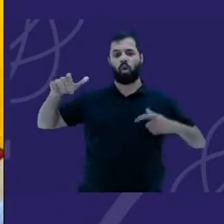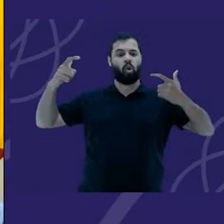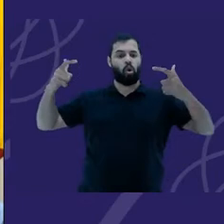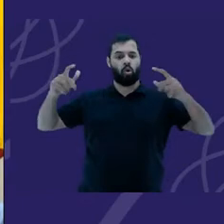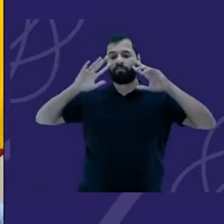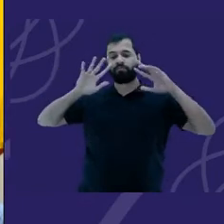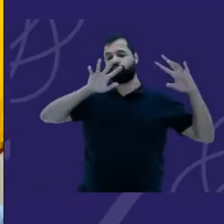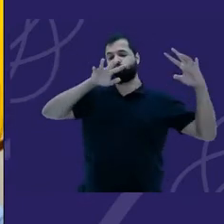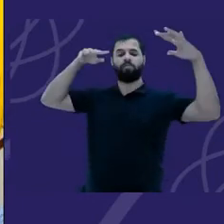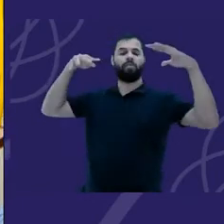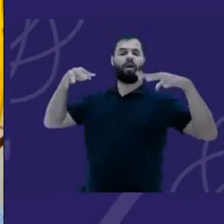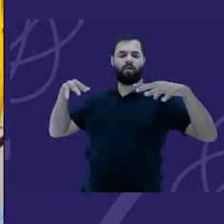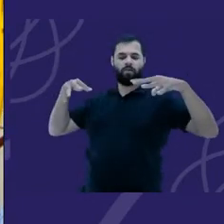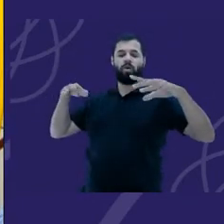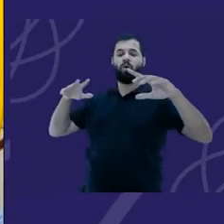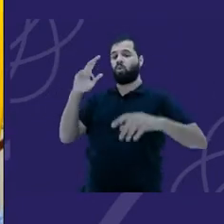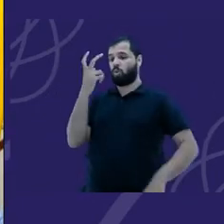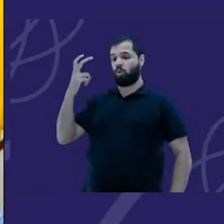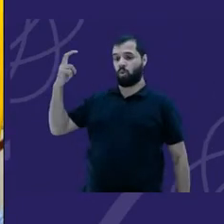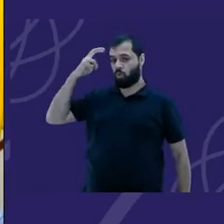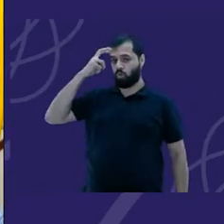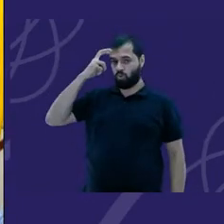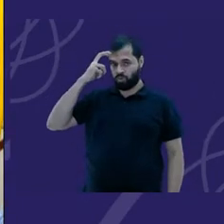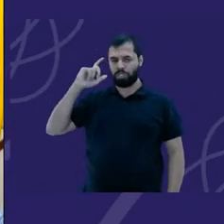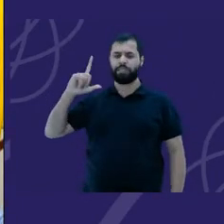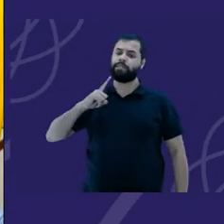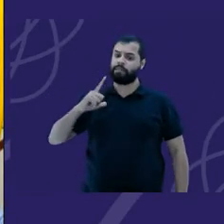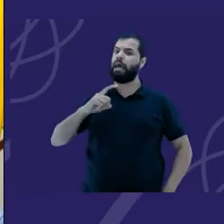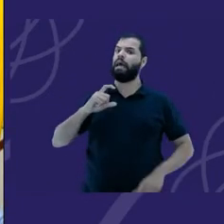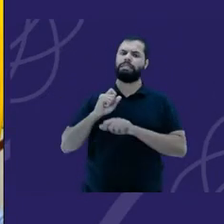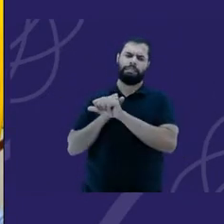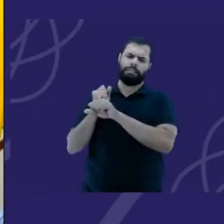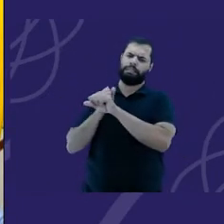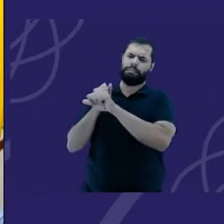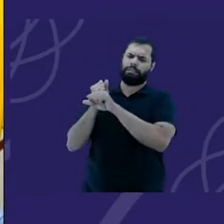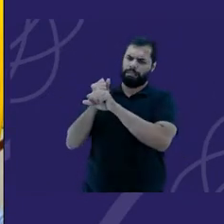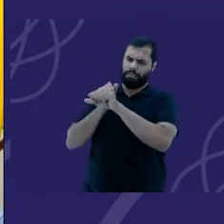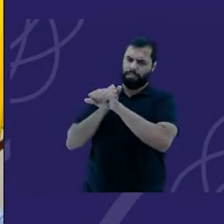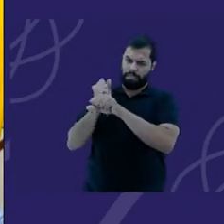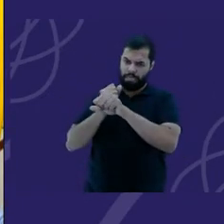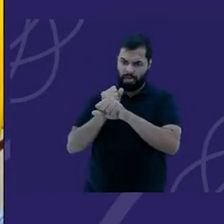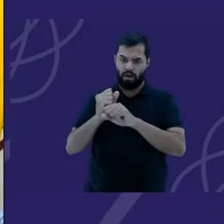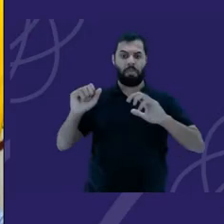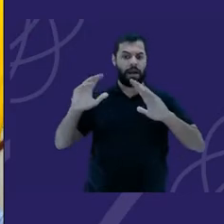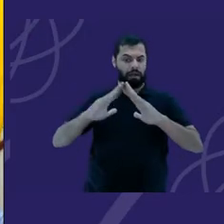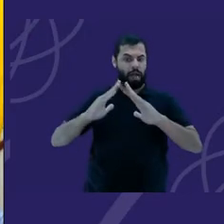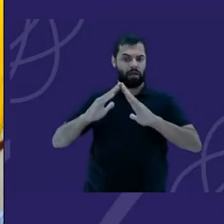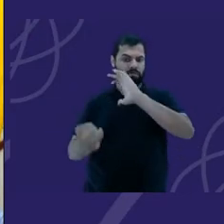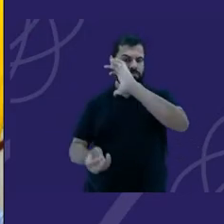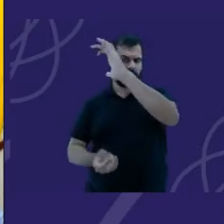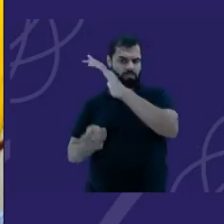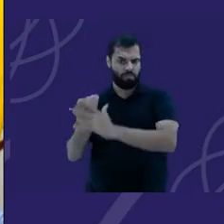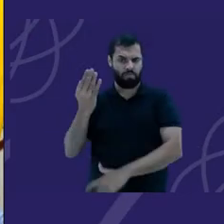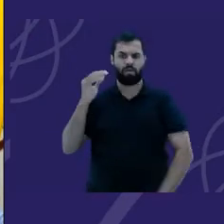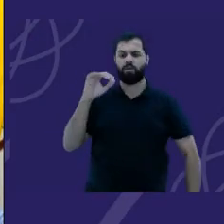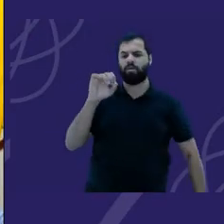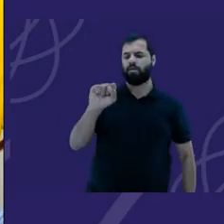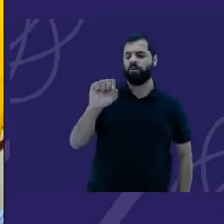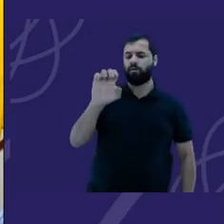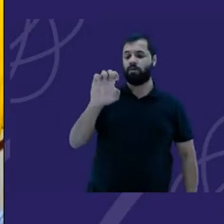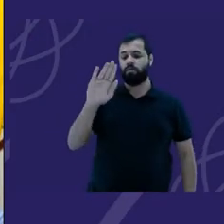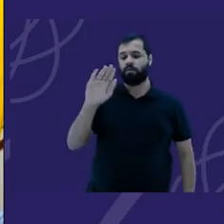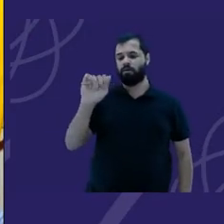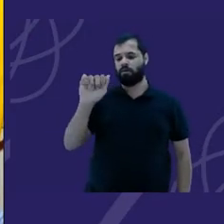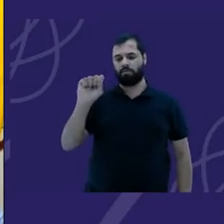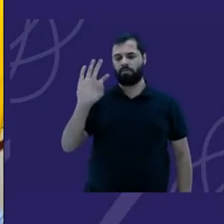cultural, sabe, que já tem muito tempo. Uma casa fundada por Sebastião Clóvis, que